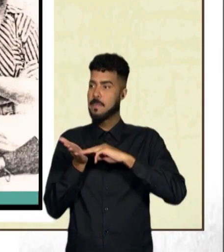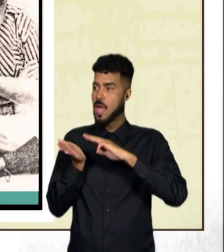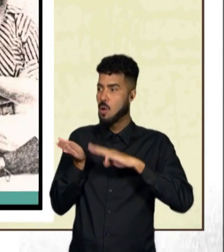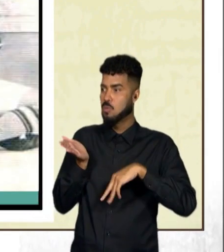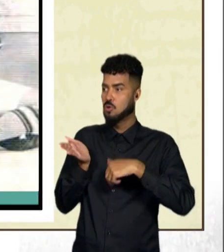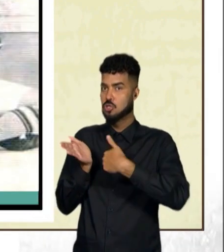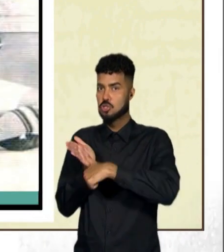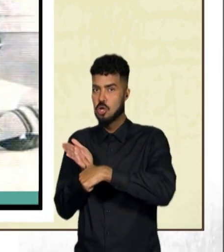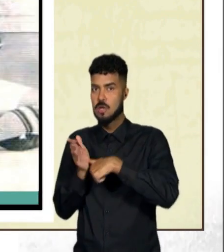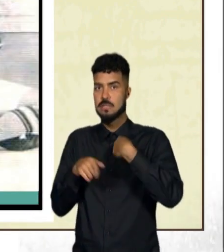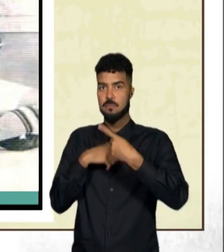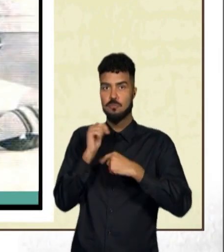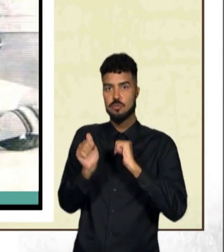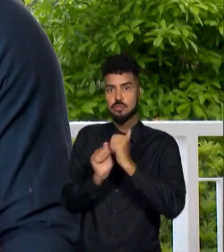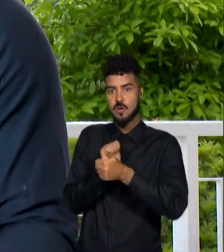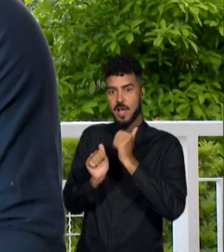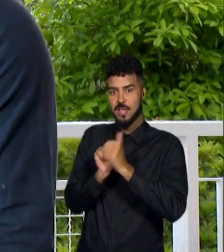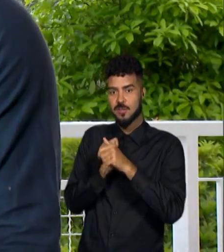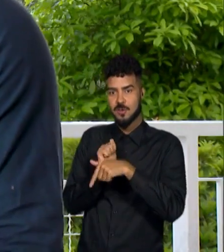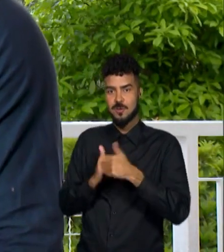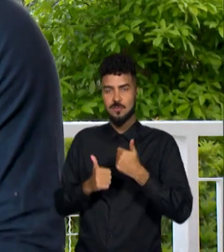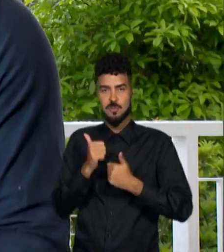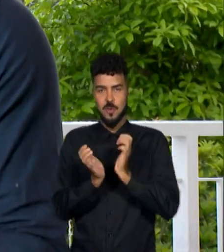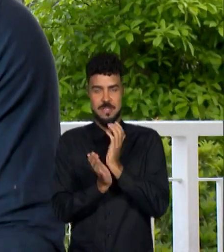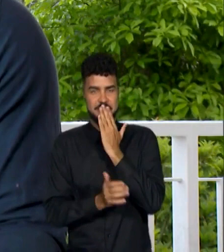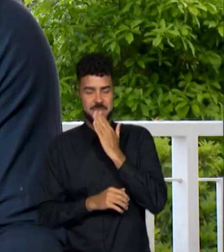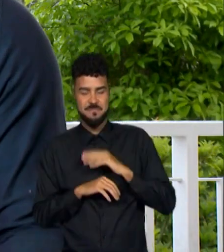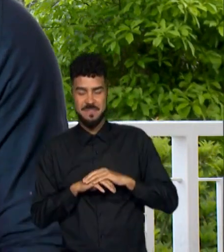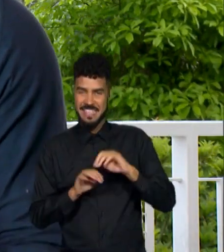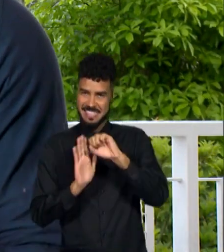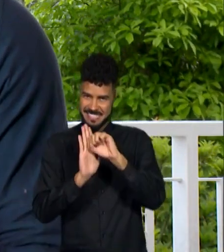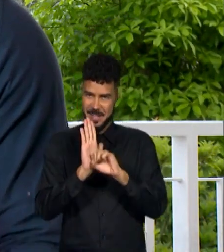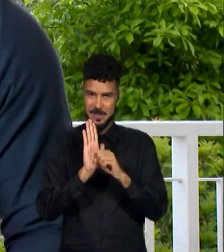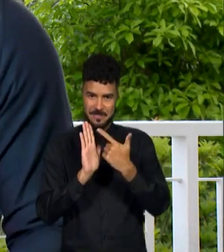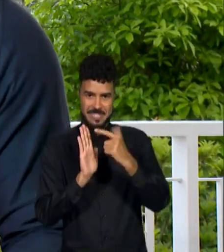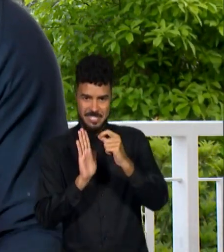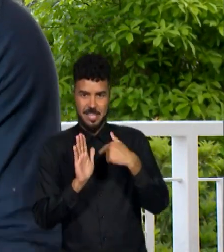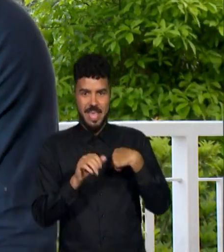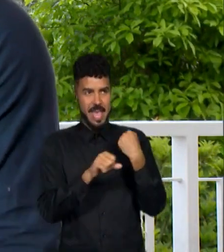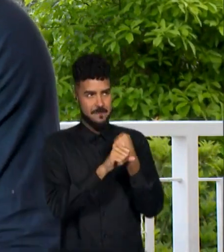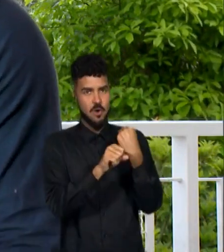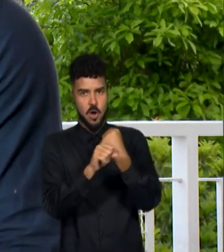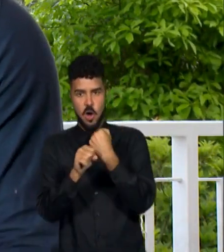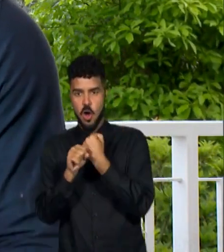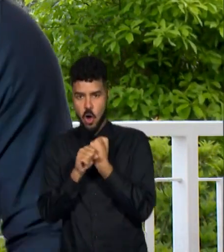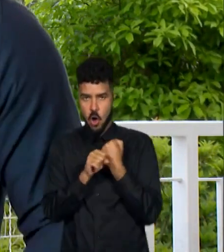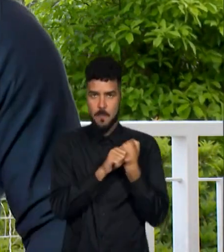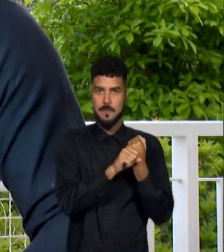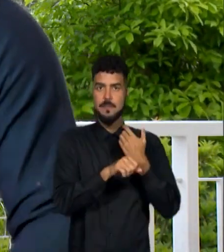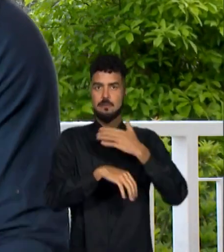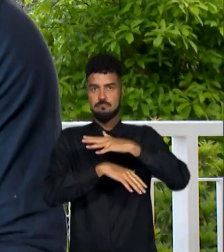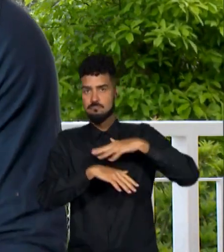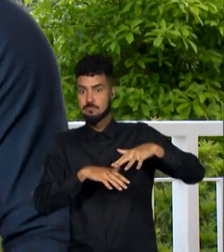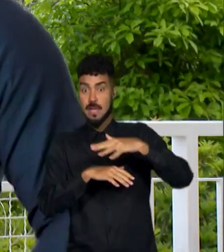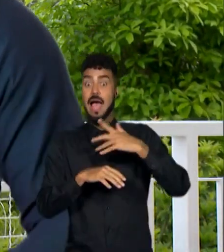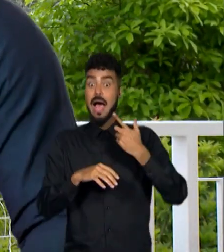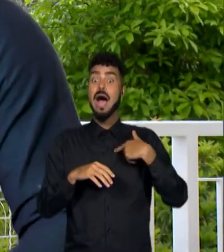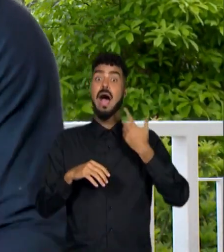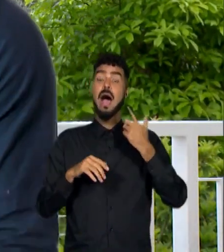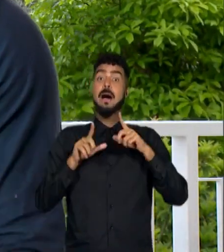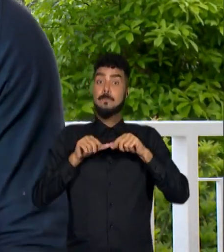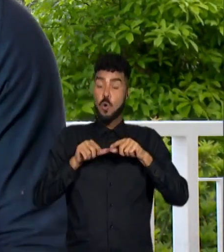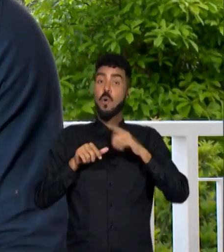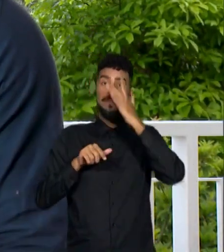futuramente jogadores do time de futebol. A partir do século XX, reformas urbanas de Ribeira Paz, o Bangu também começa a receber uma mudança com um afluxo maior de pessoas que vão